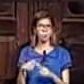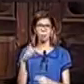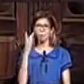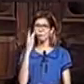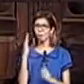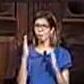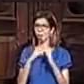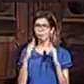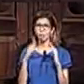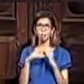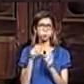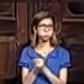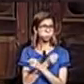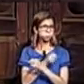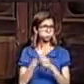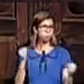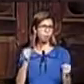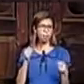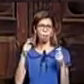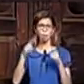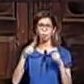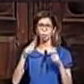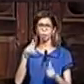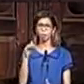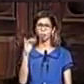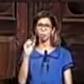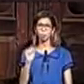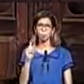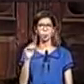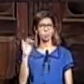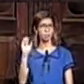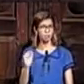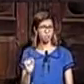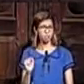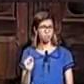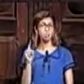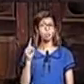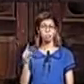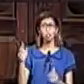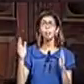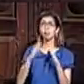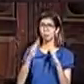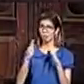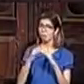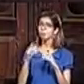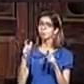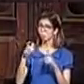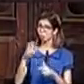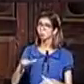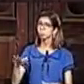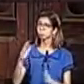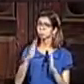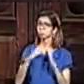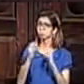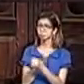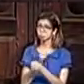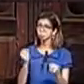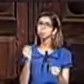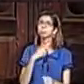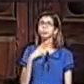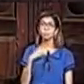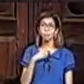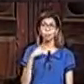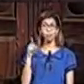maiores casas de Campos do Goytacazes. E olha que é uma cidade que tem casas bem grandes. E essa casa,